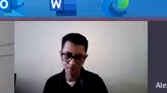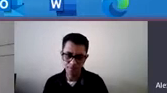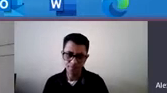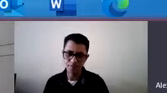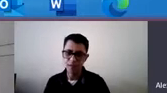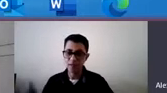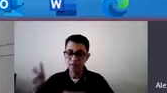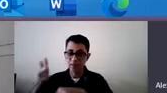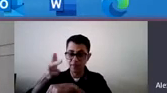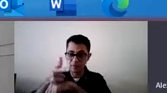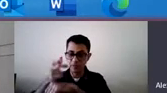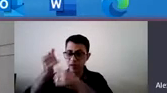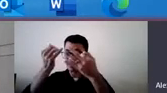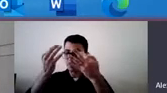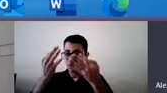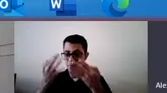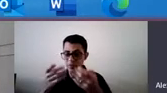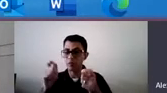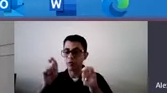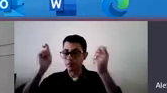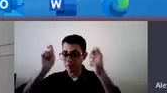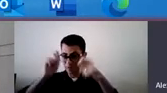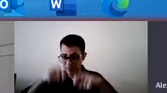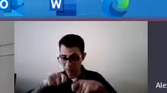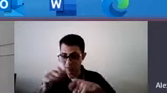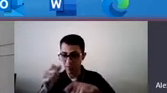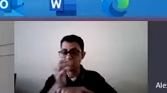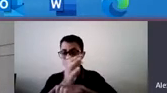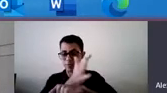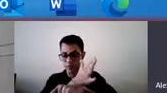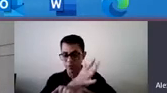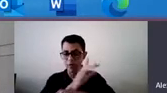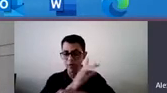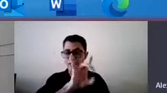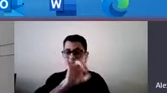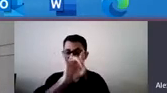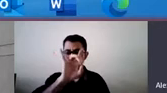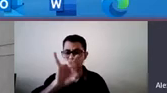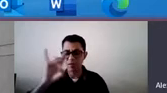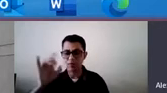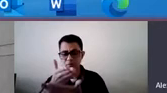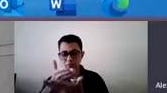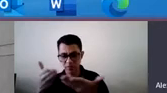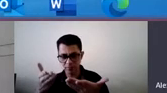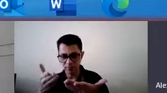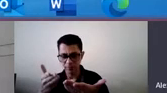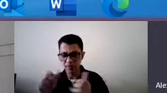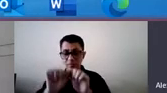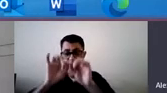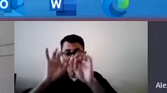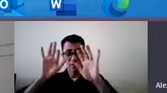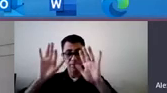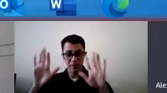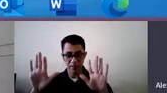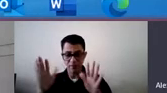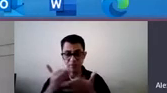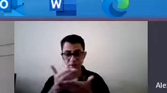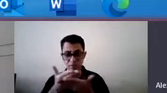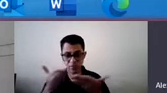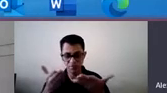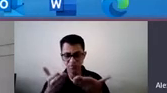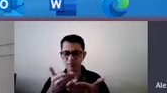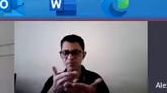muito bem, né, o que é essas competências socioemocionais, ela dá uma explanação maior, para